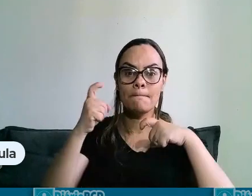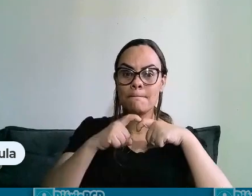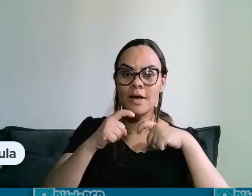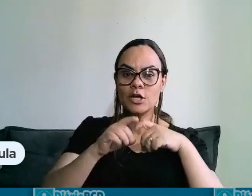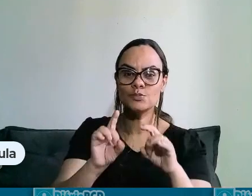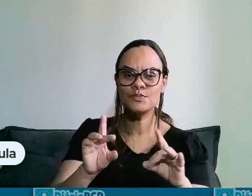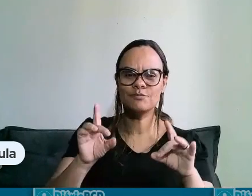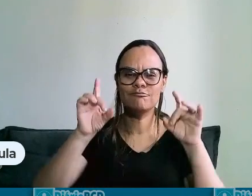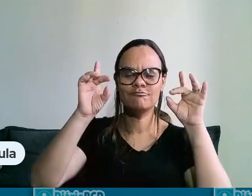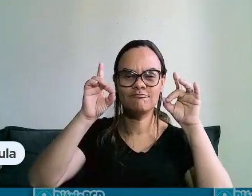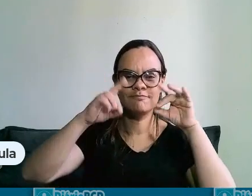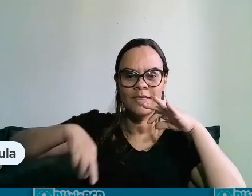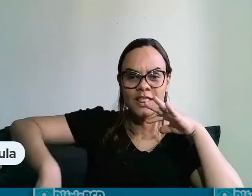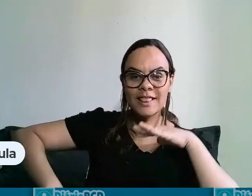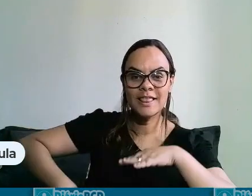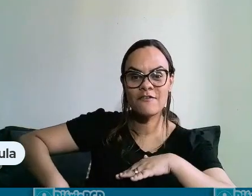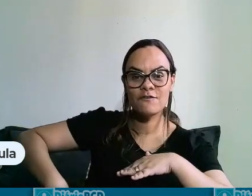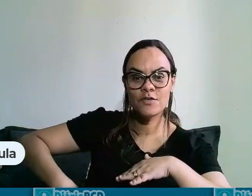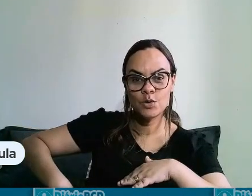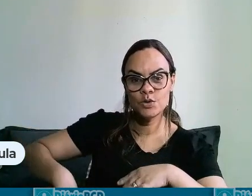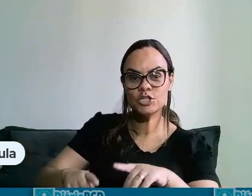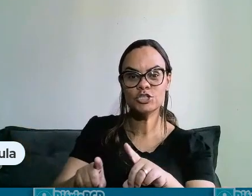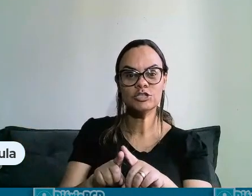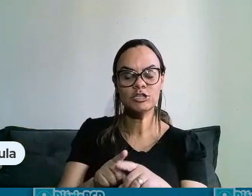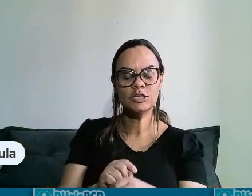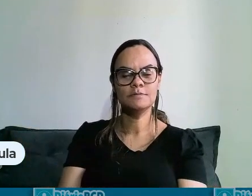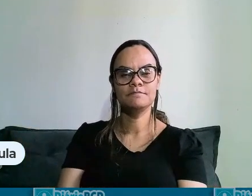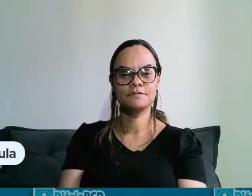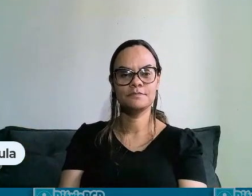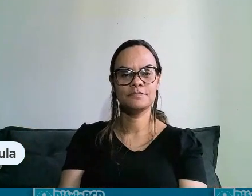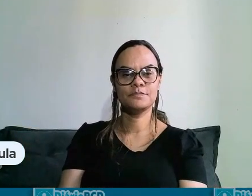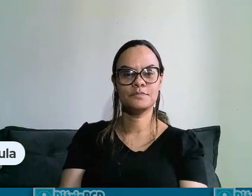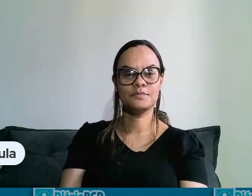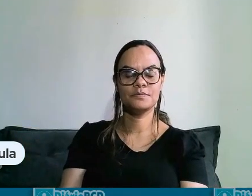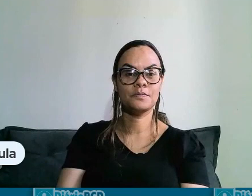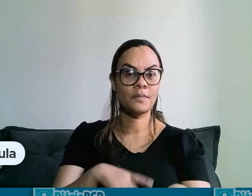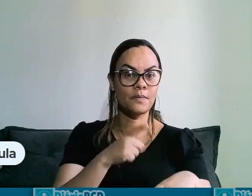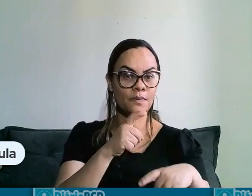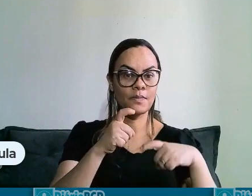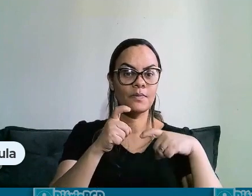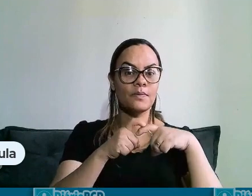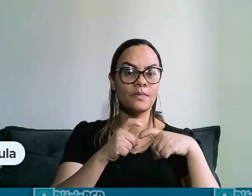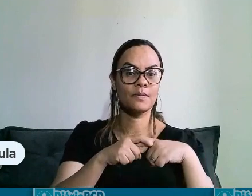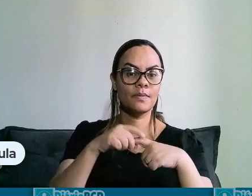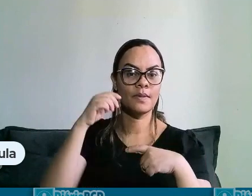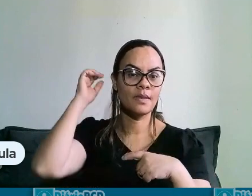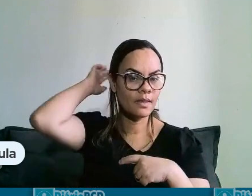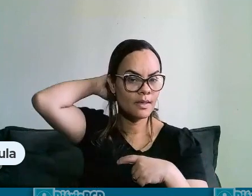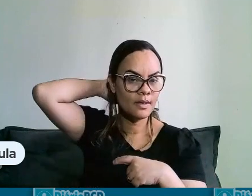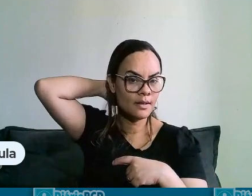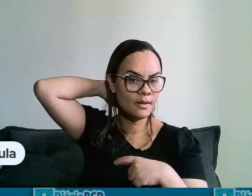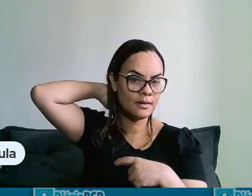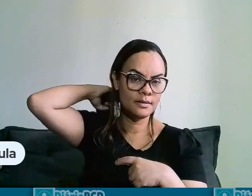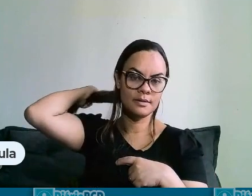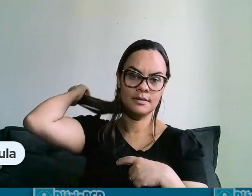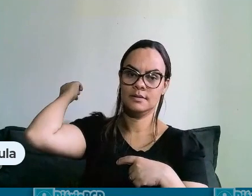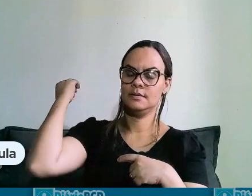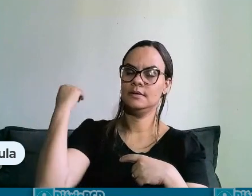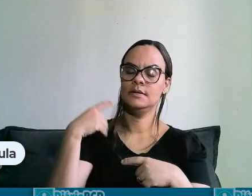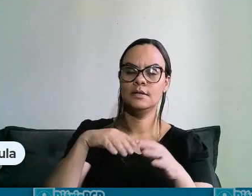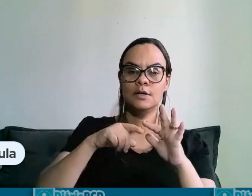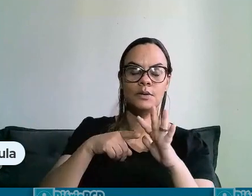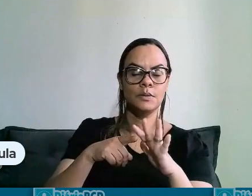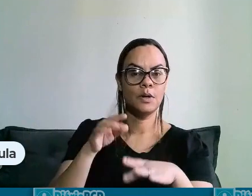especialista em nefrologia. Por sinal, o Dr. René tem, dentro da Fundação